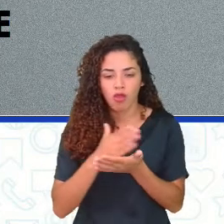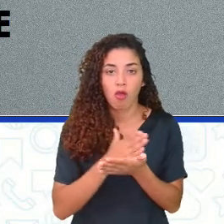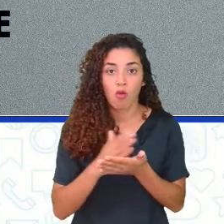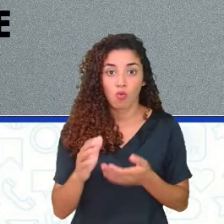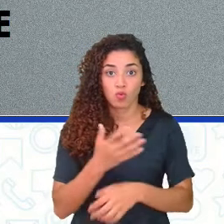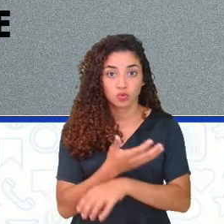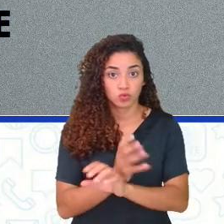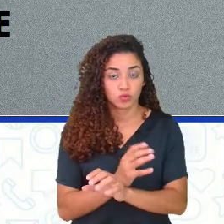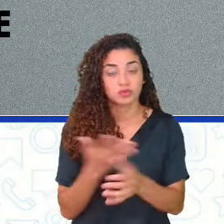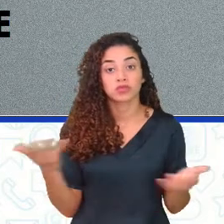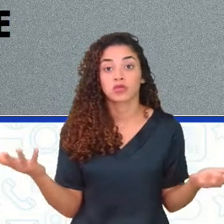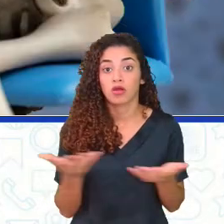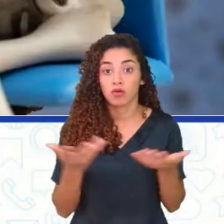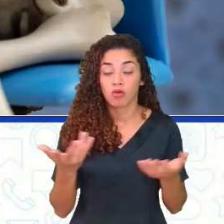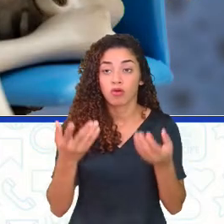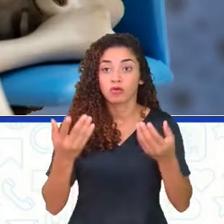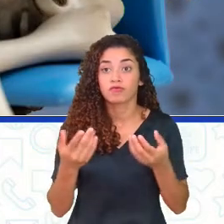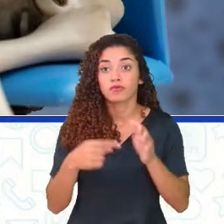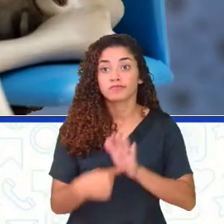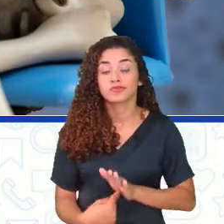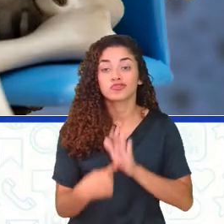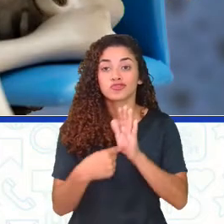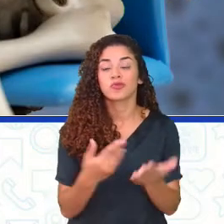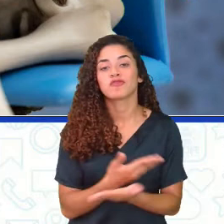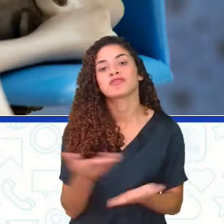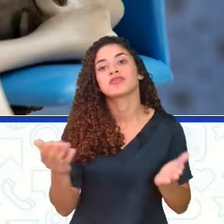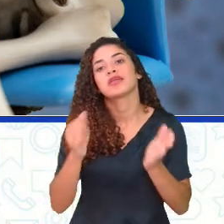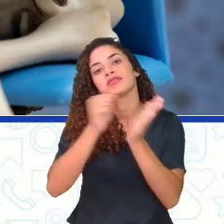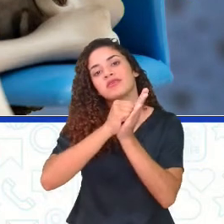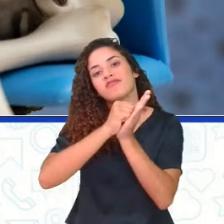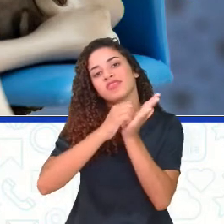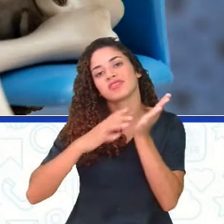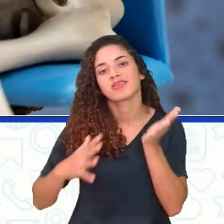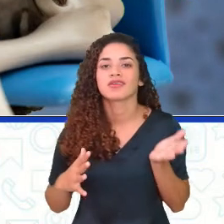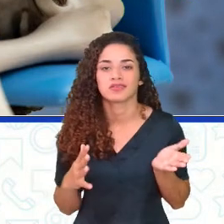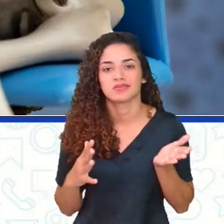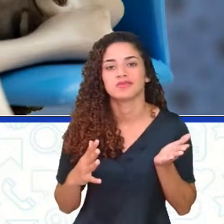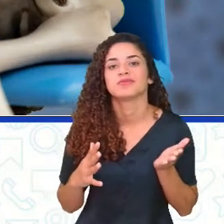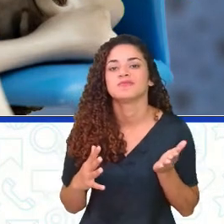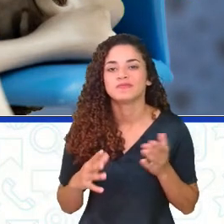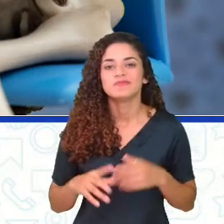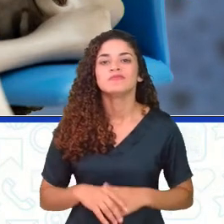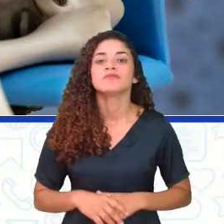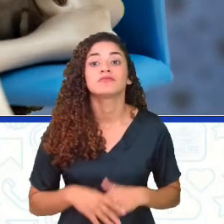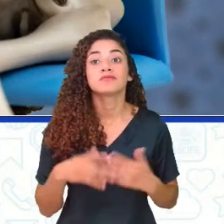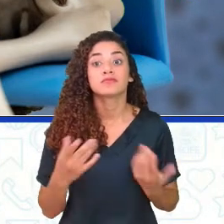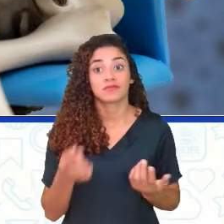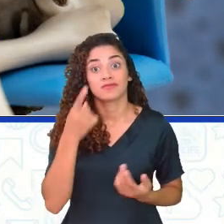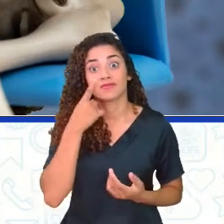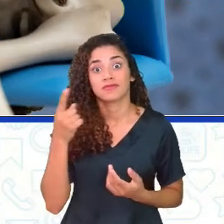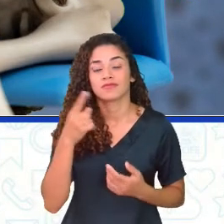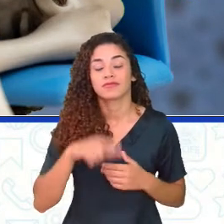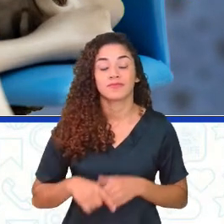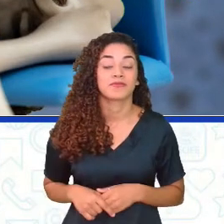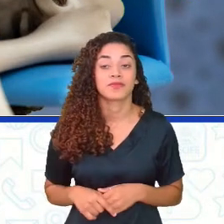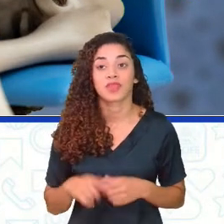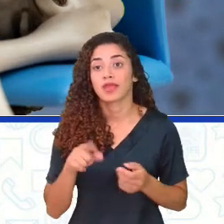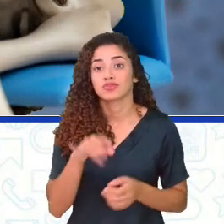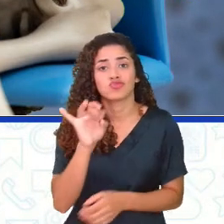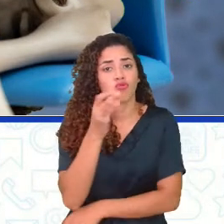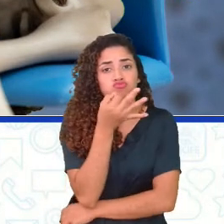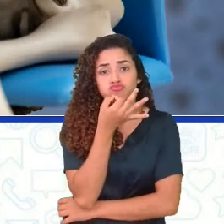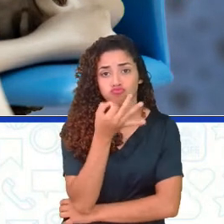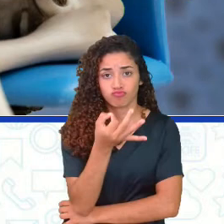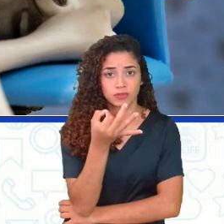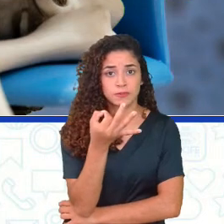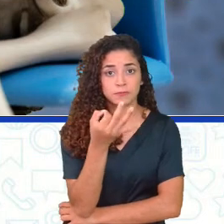eu quero colocar para vocês aqui a questão da atividade. Acompanha aí comigo. É uma sugestão,